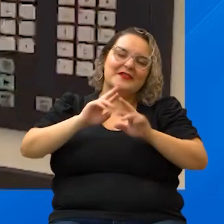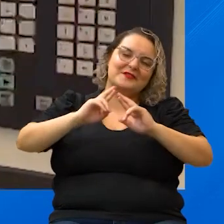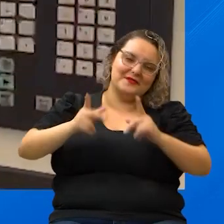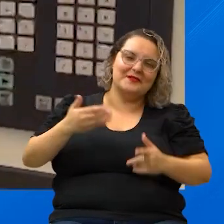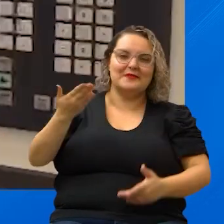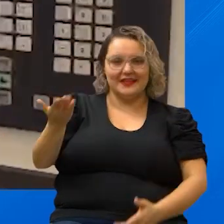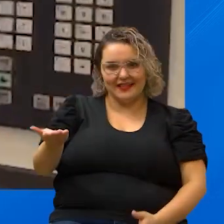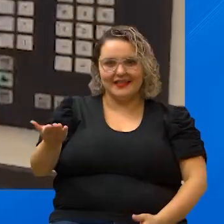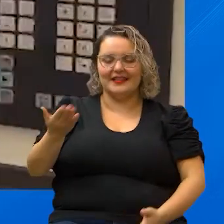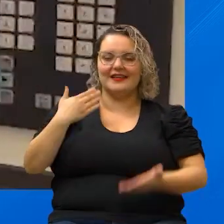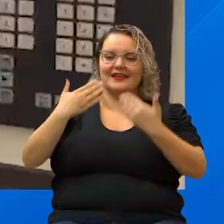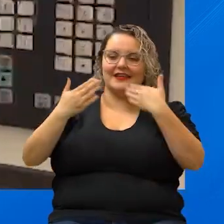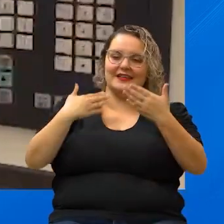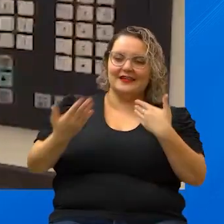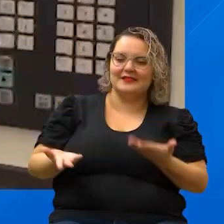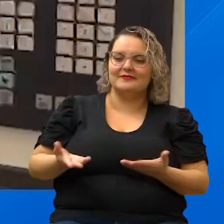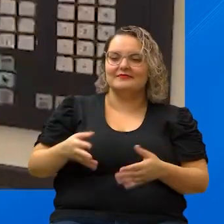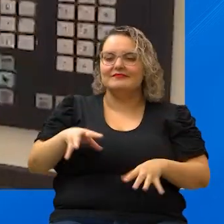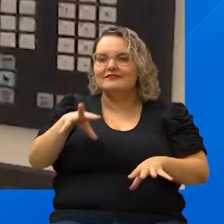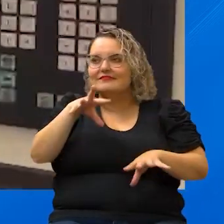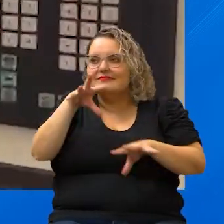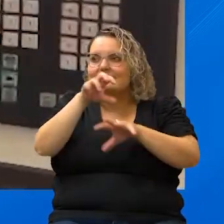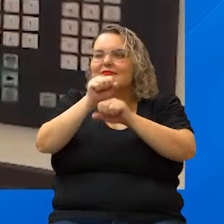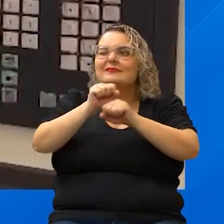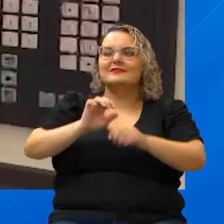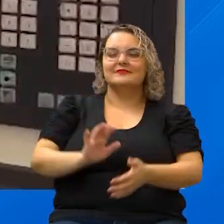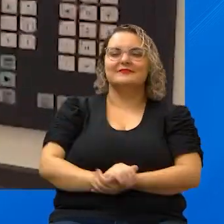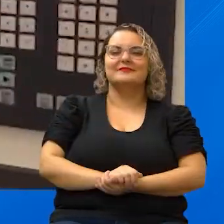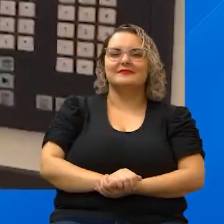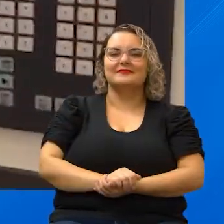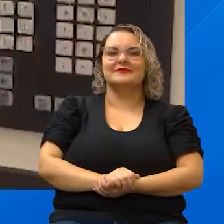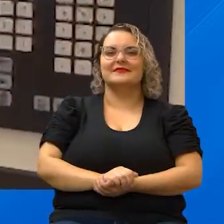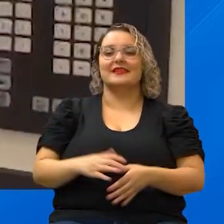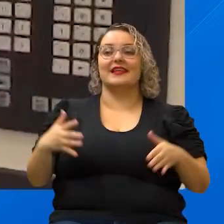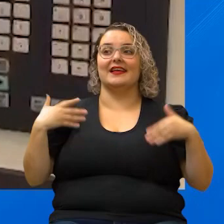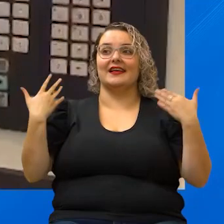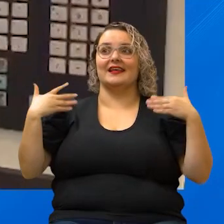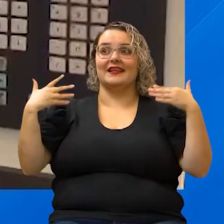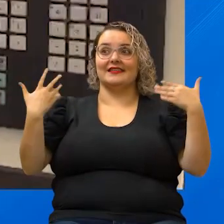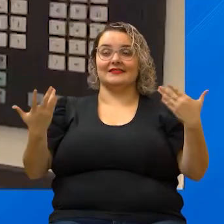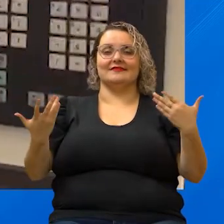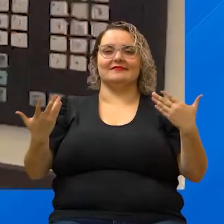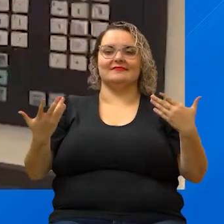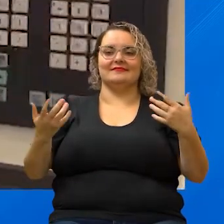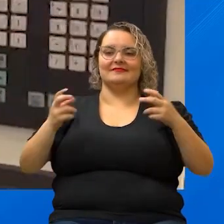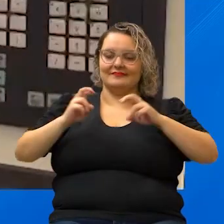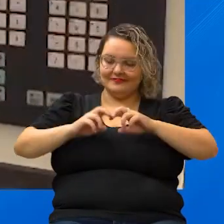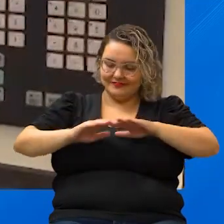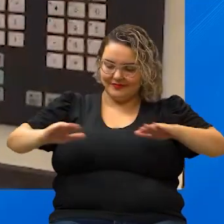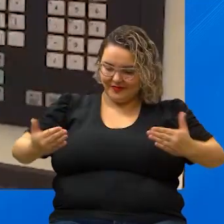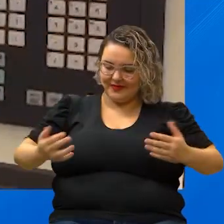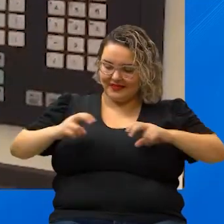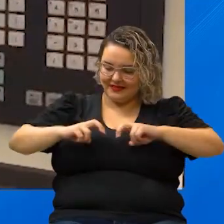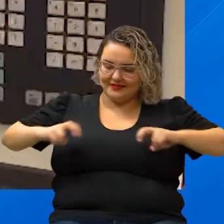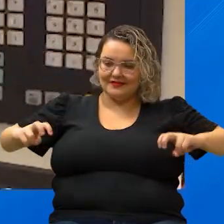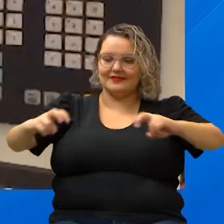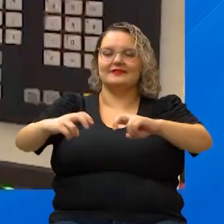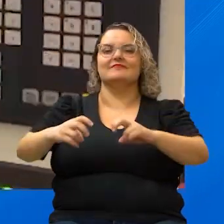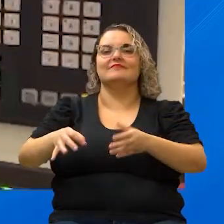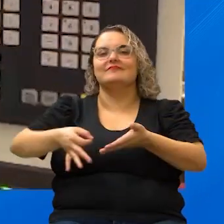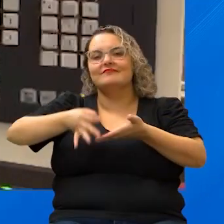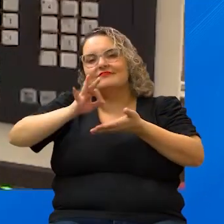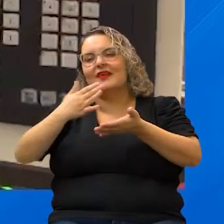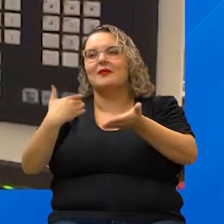para ele. E aí nós comentamos sobre os aromas, sobre a alegria que é sentar à volta de uma mesa e desfrutar um